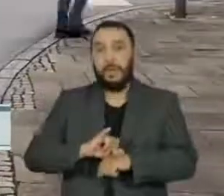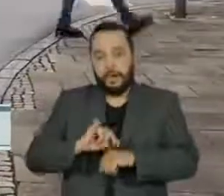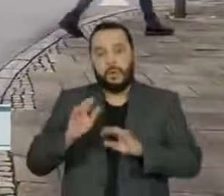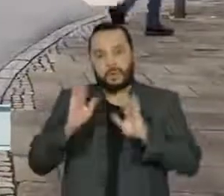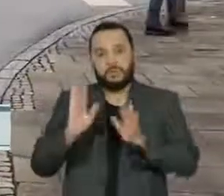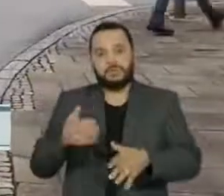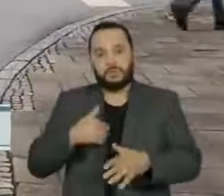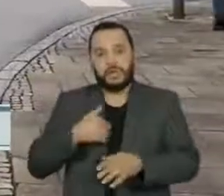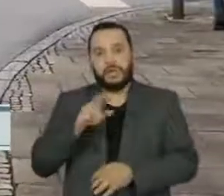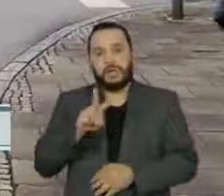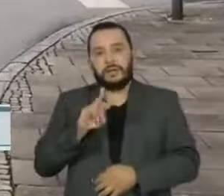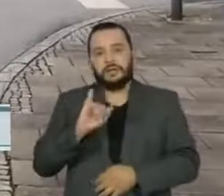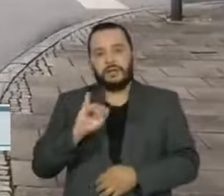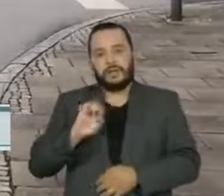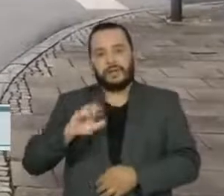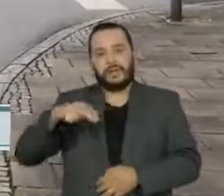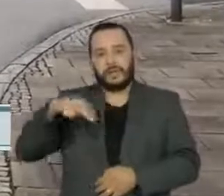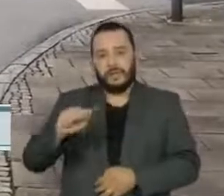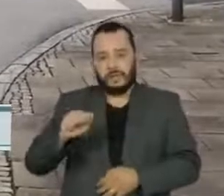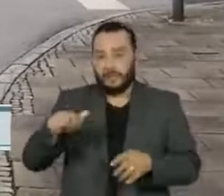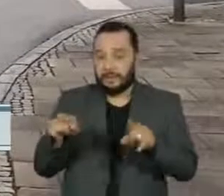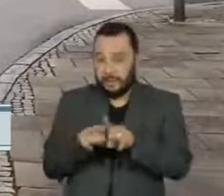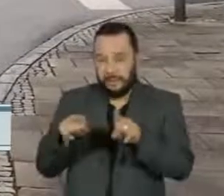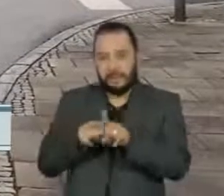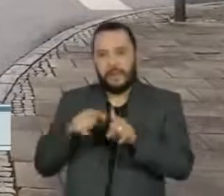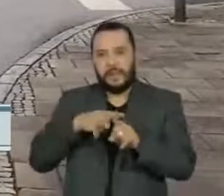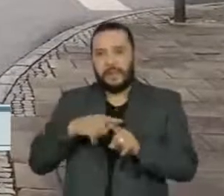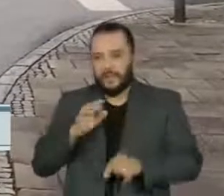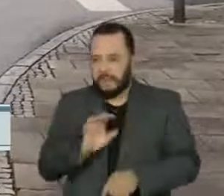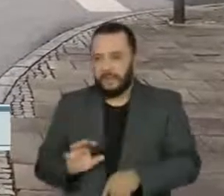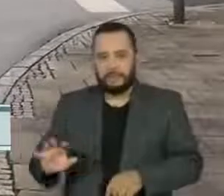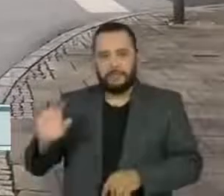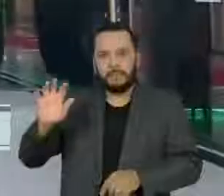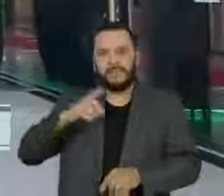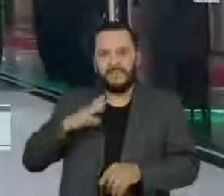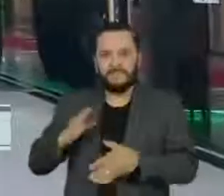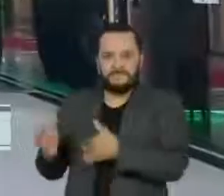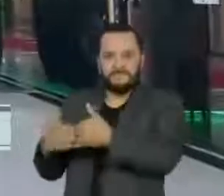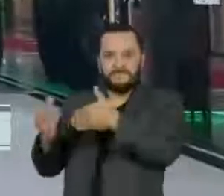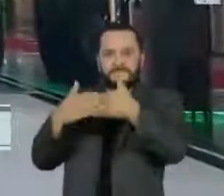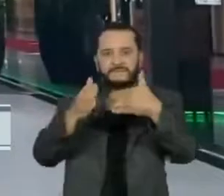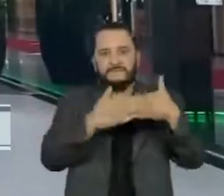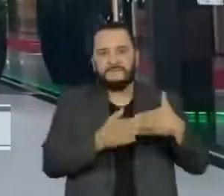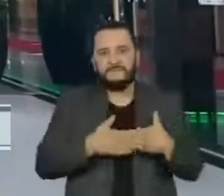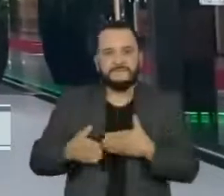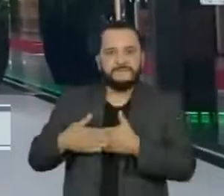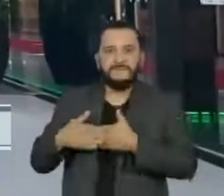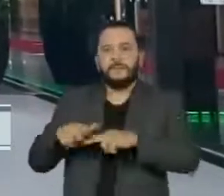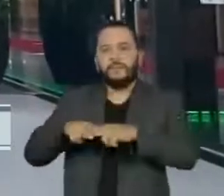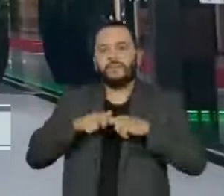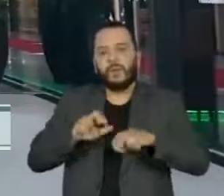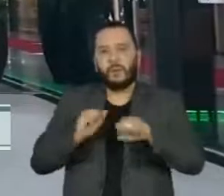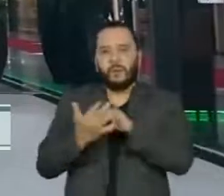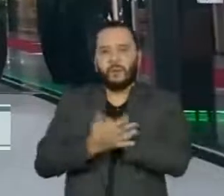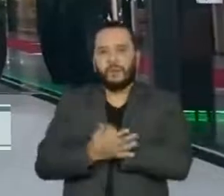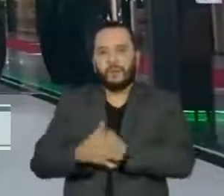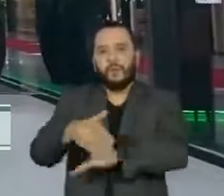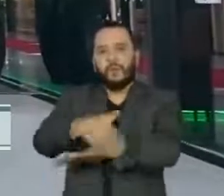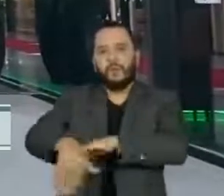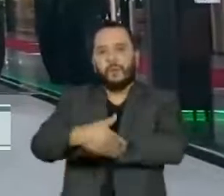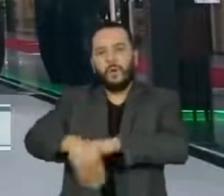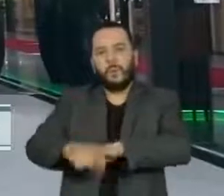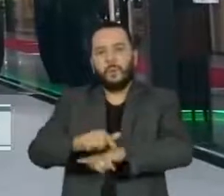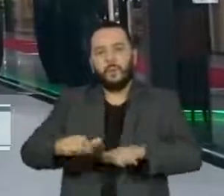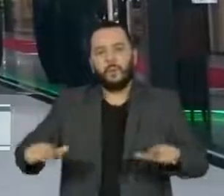regiões ocidentais do país entraram em um segundo novo bloqueio por conta do coronavírus. As ruas e lojas da